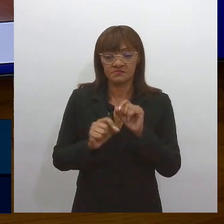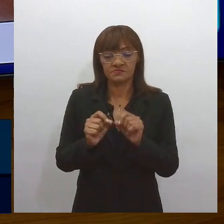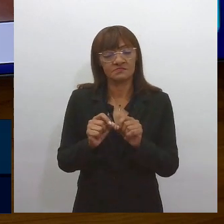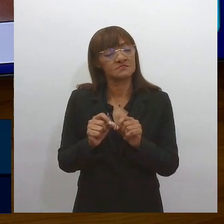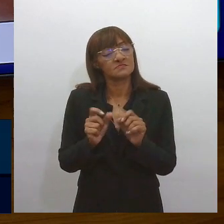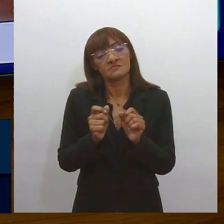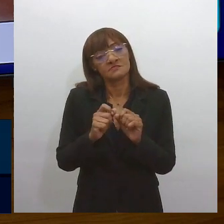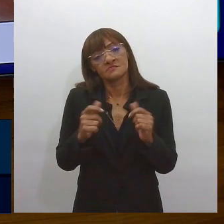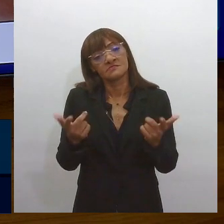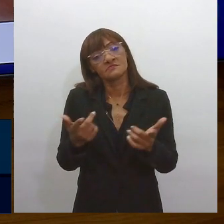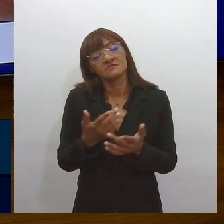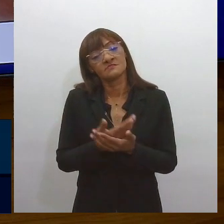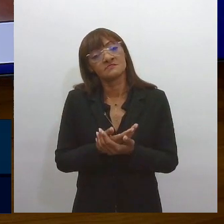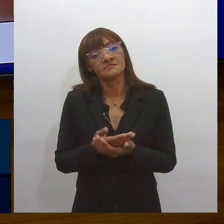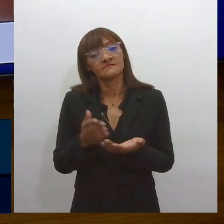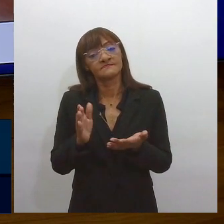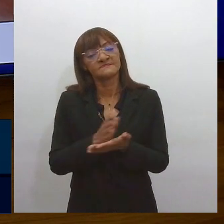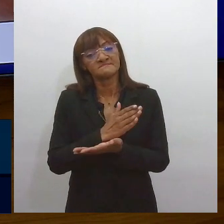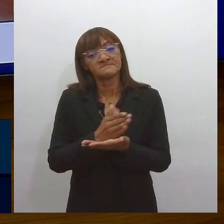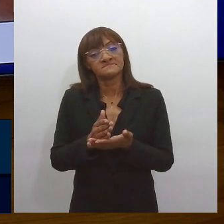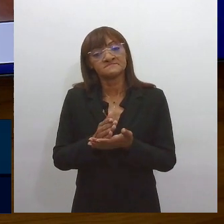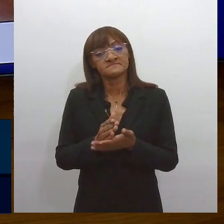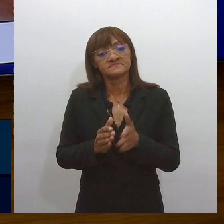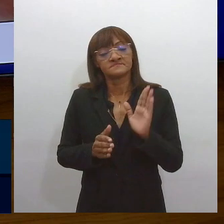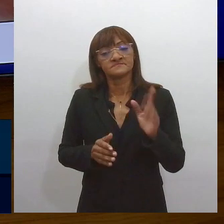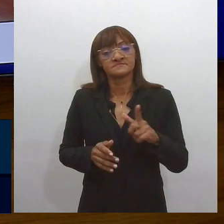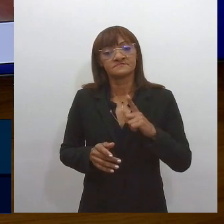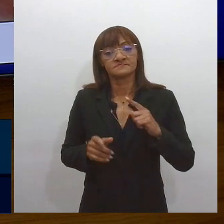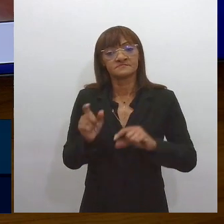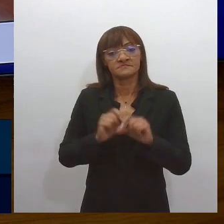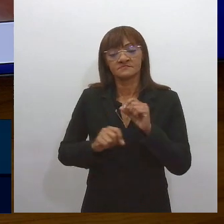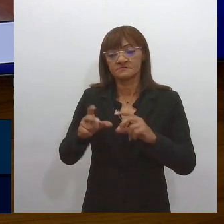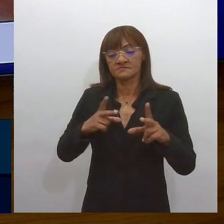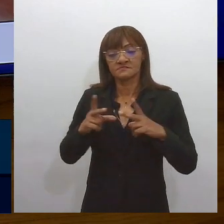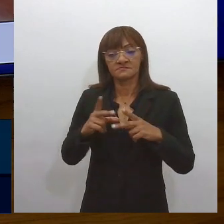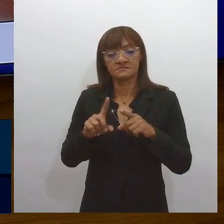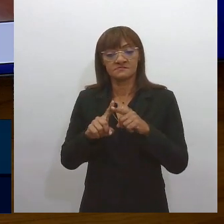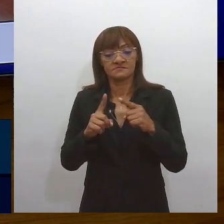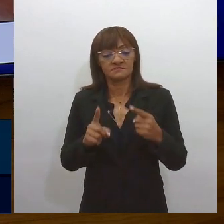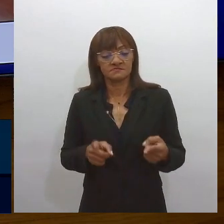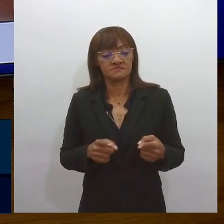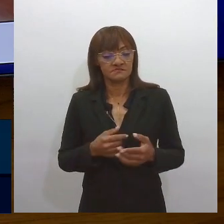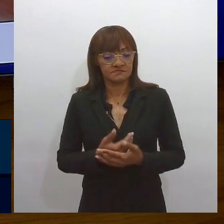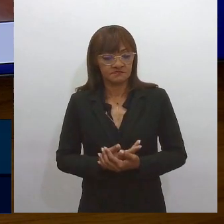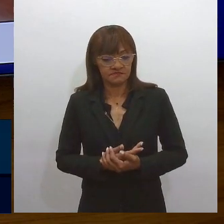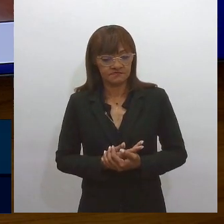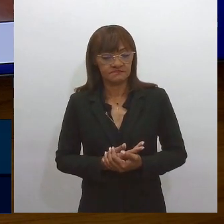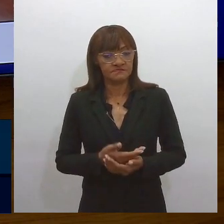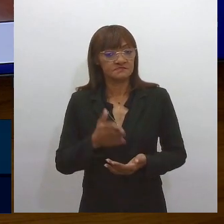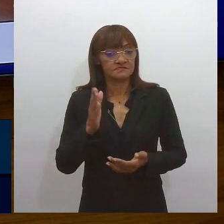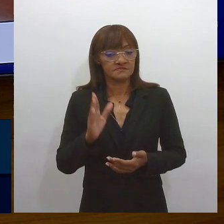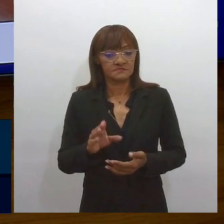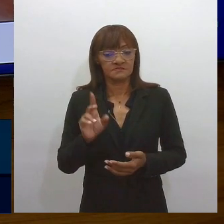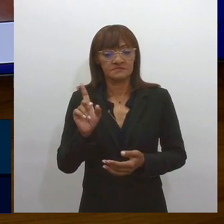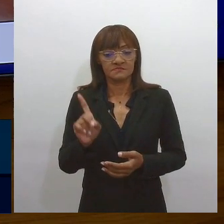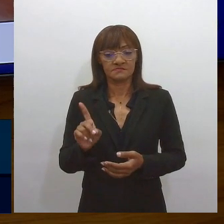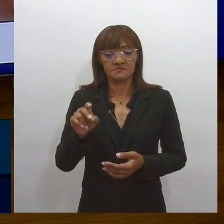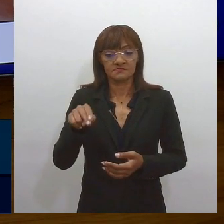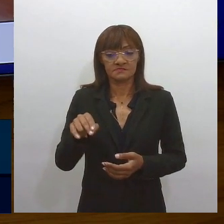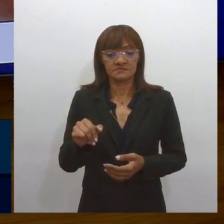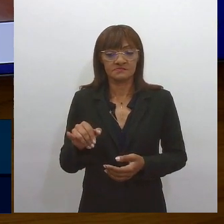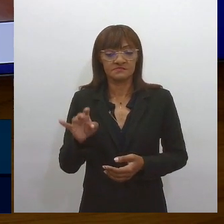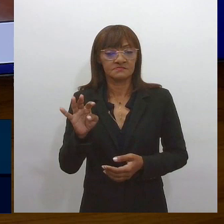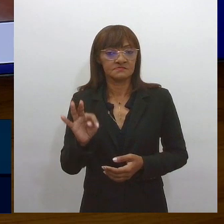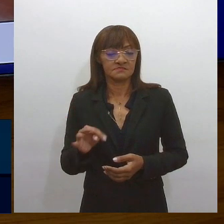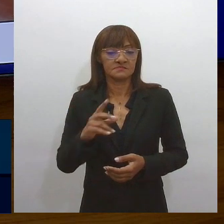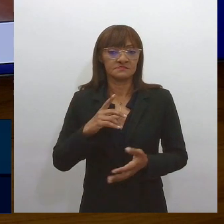iniciativa privada mas via de regra o denite interfere ou Tem algum tipo de ação nessa malha que